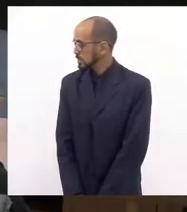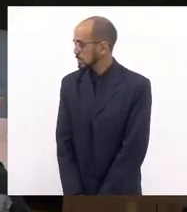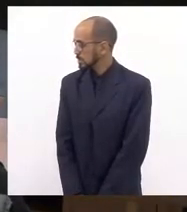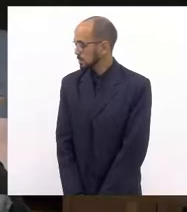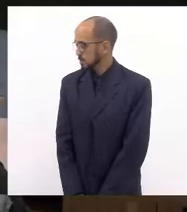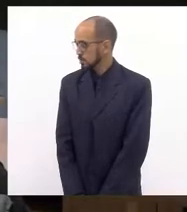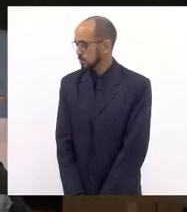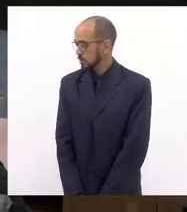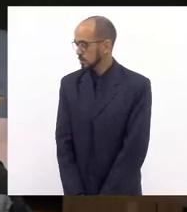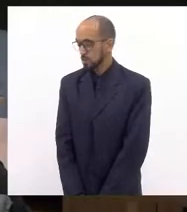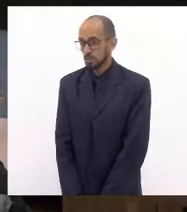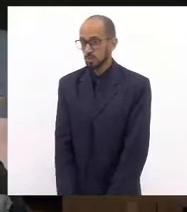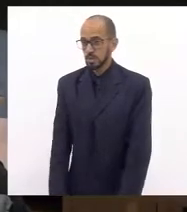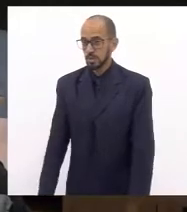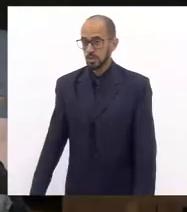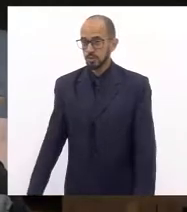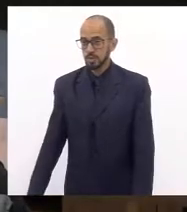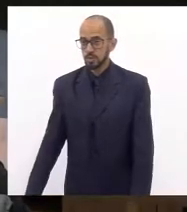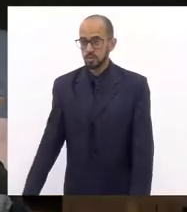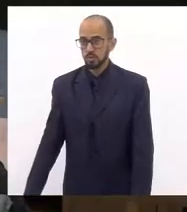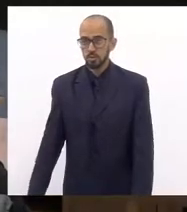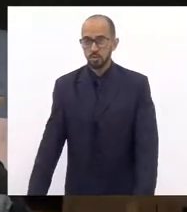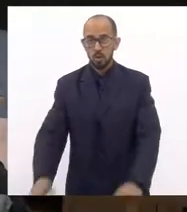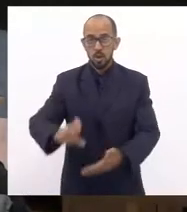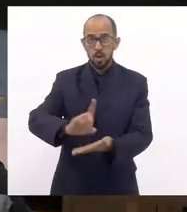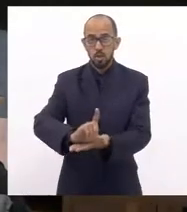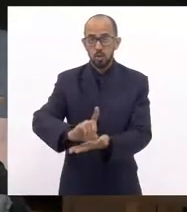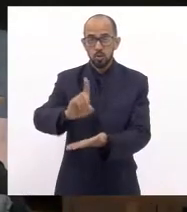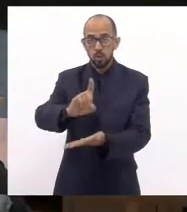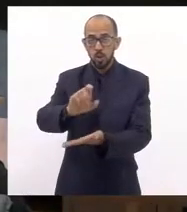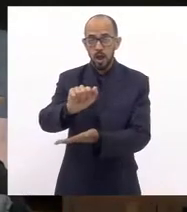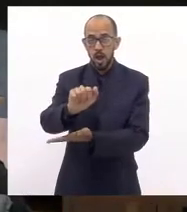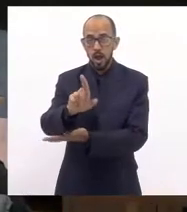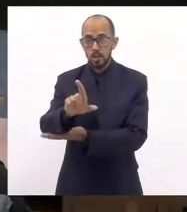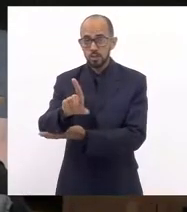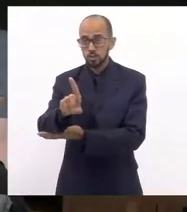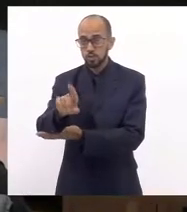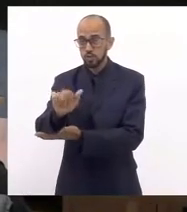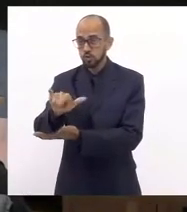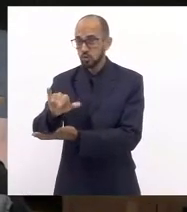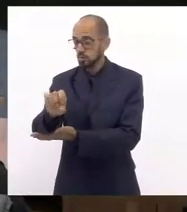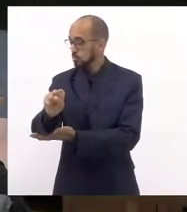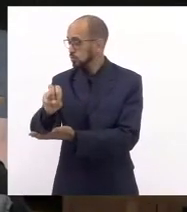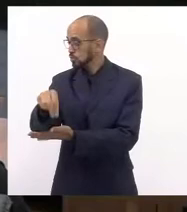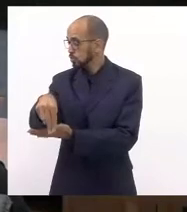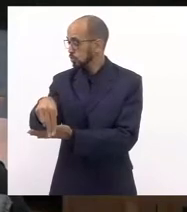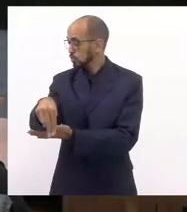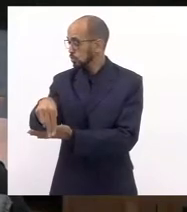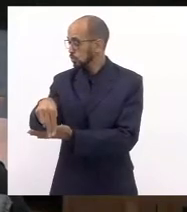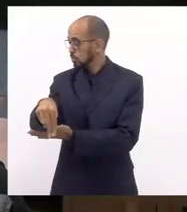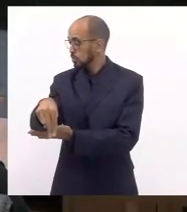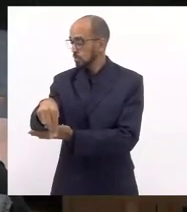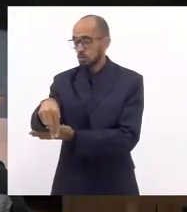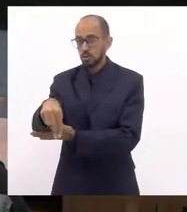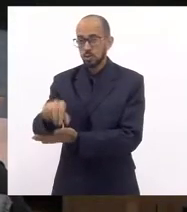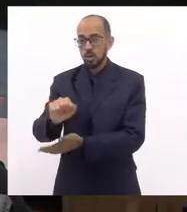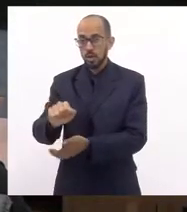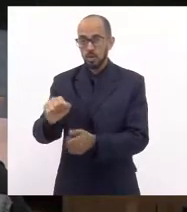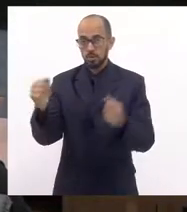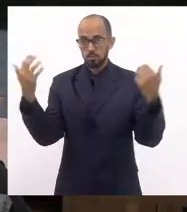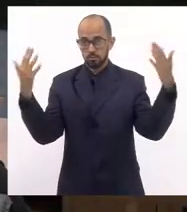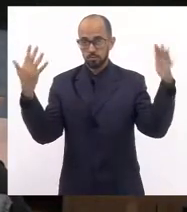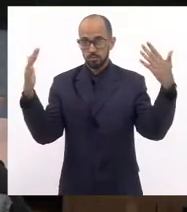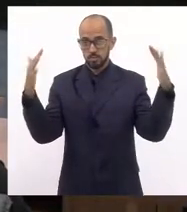Em memória são doutor Adilson de Souza Rego, uma salva de palmas.